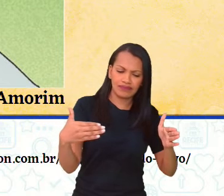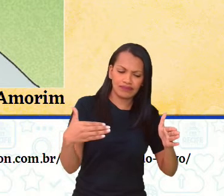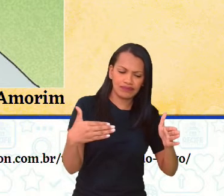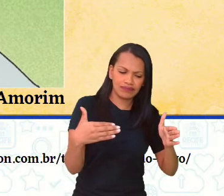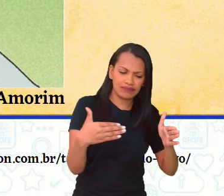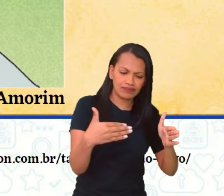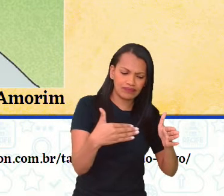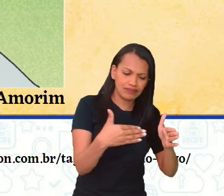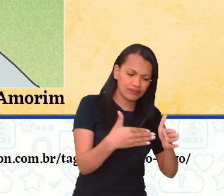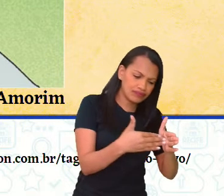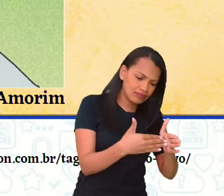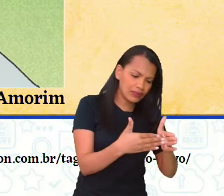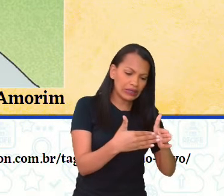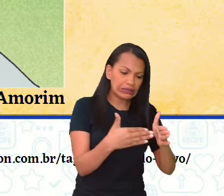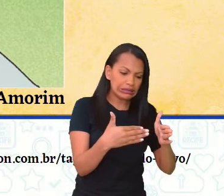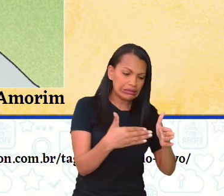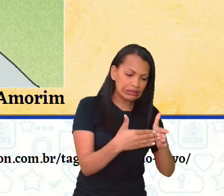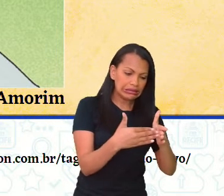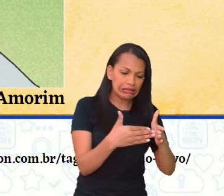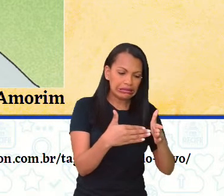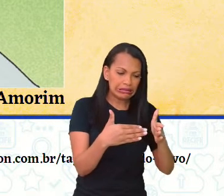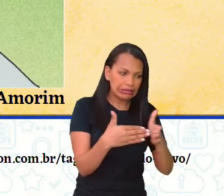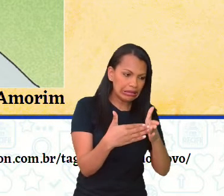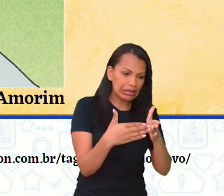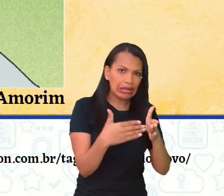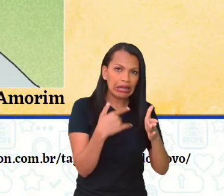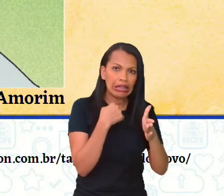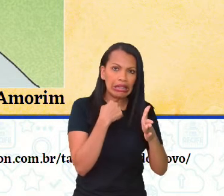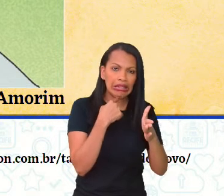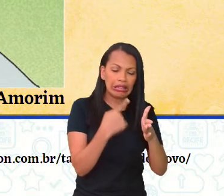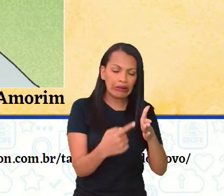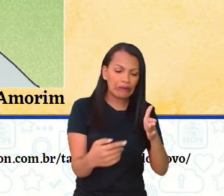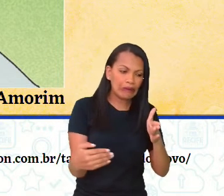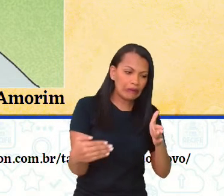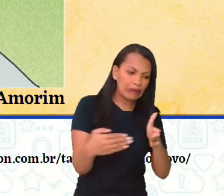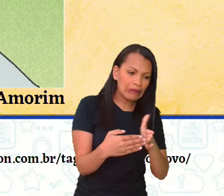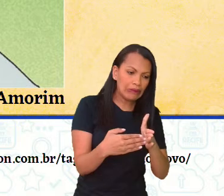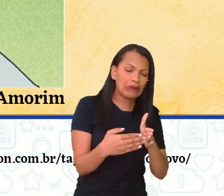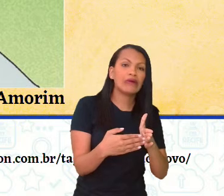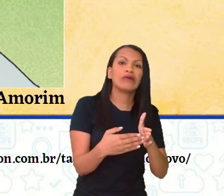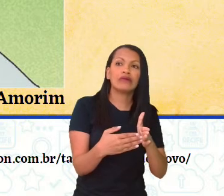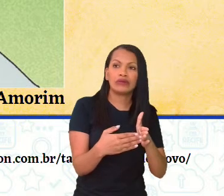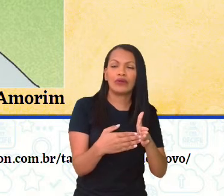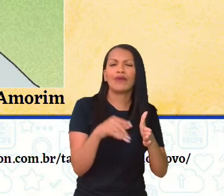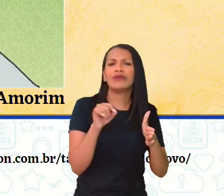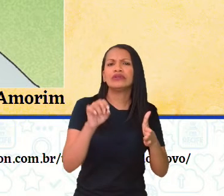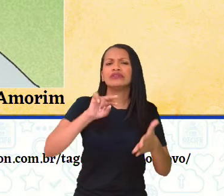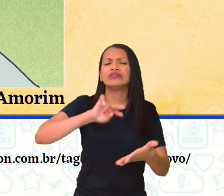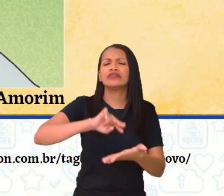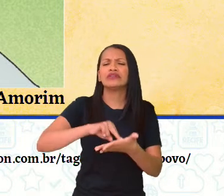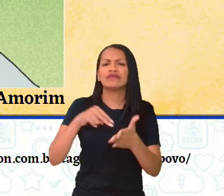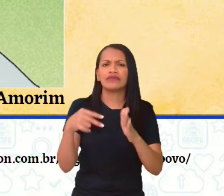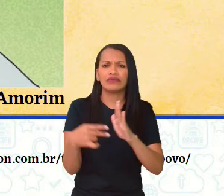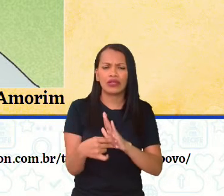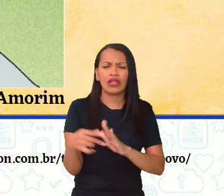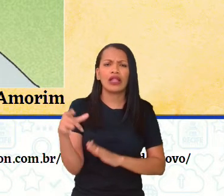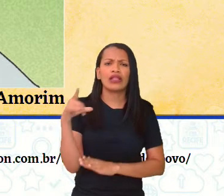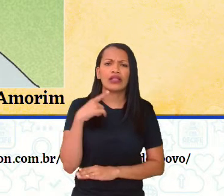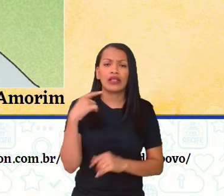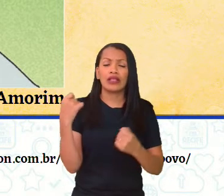tem mais um retorno visível, né? O destino aí é o muro do planeta Terra. E a gente